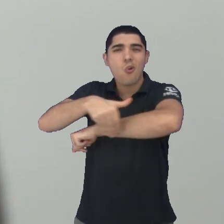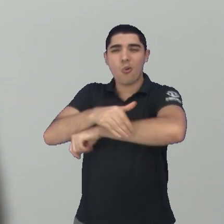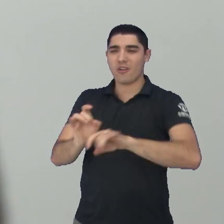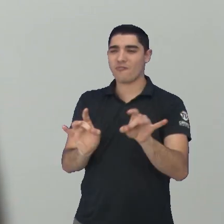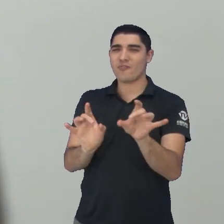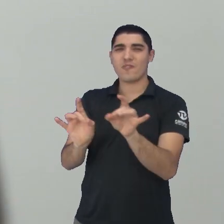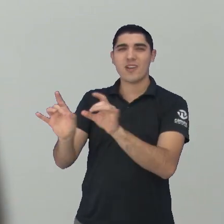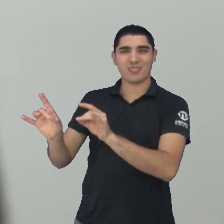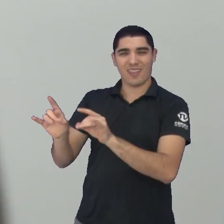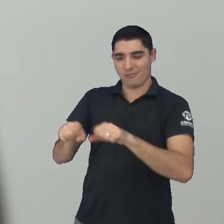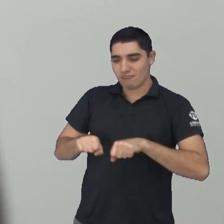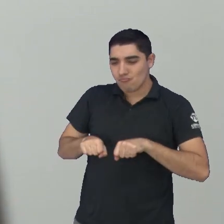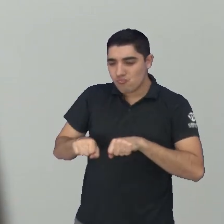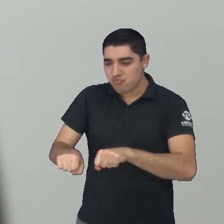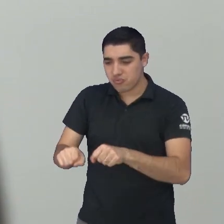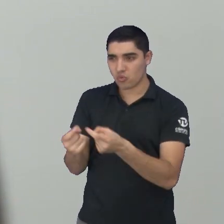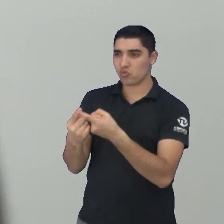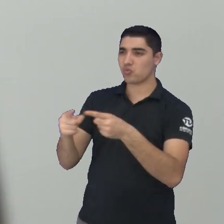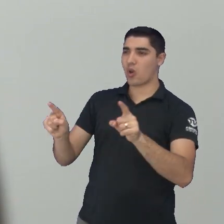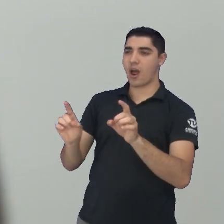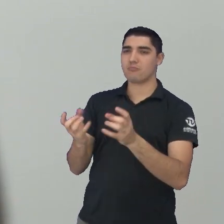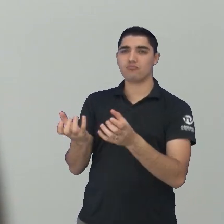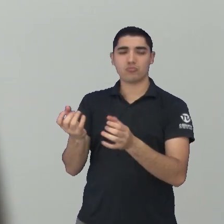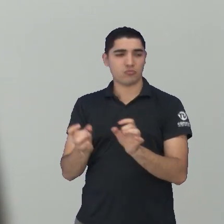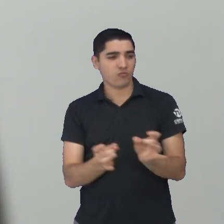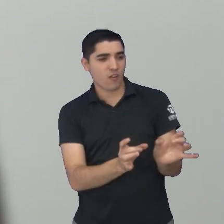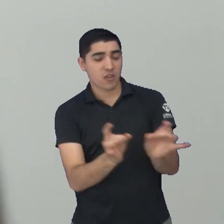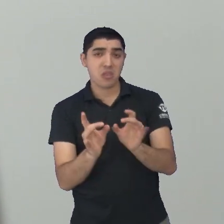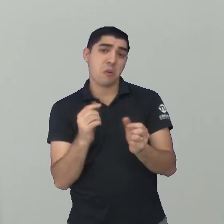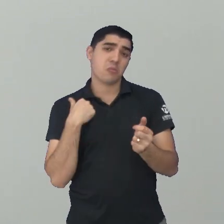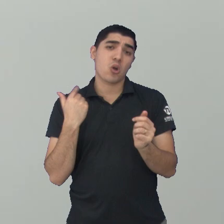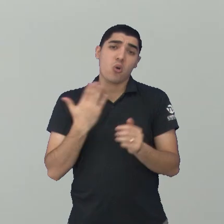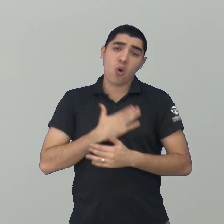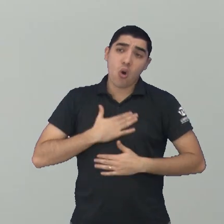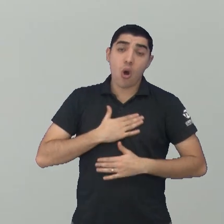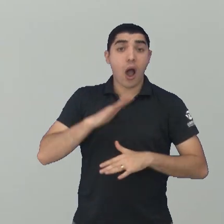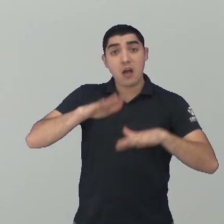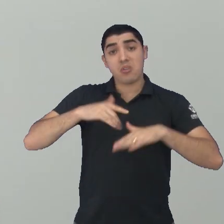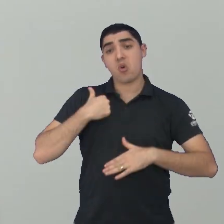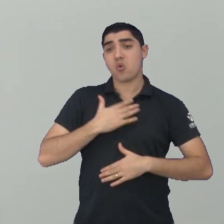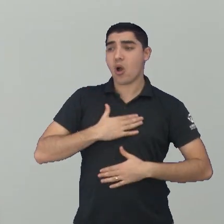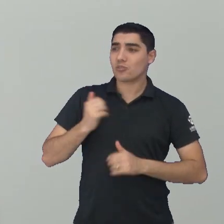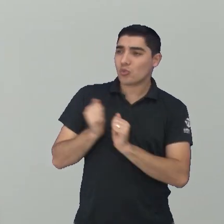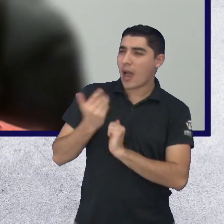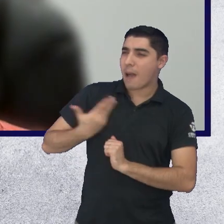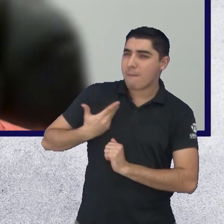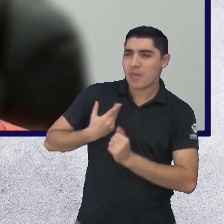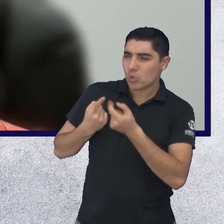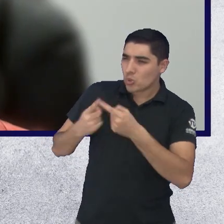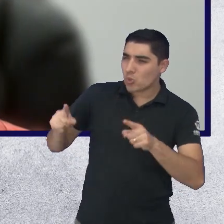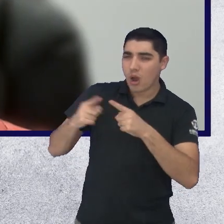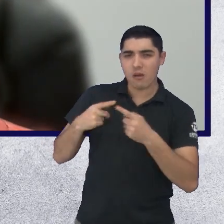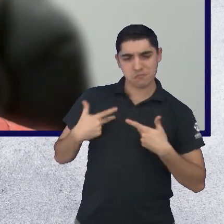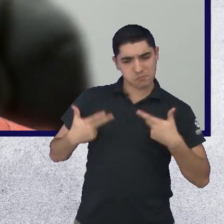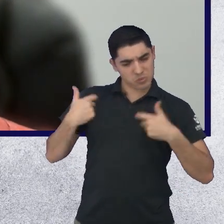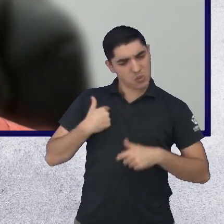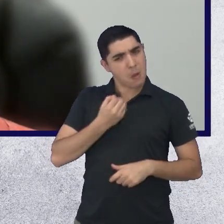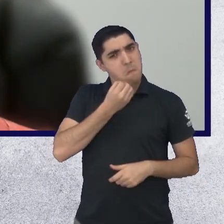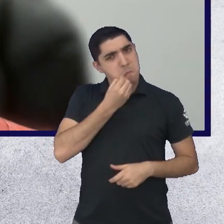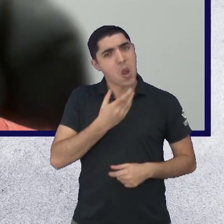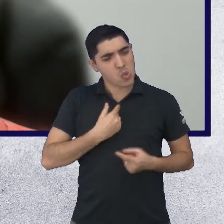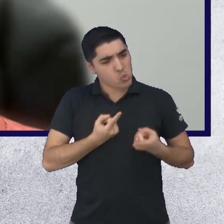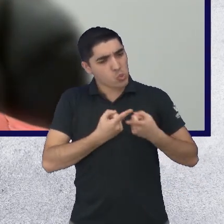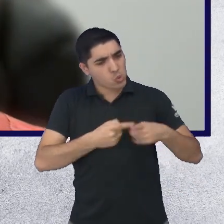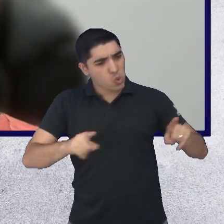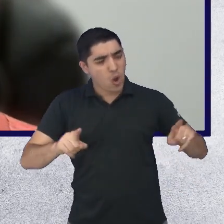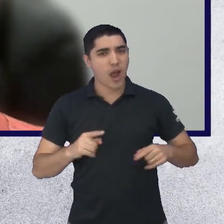churrasco, porque eu gosto de receber os amigos, eu gosto de assar uma carne, e eu acho que eu posso fazer isso e ganhar dinheiro, né?